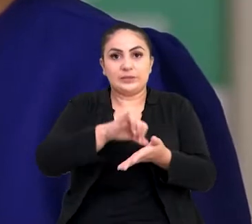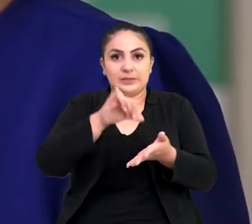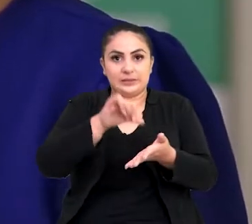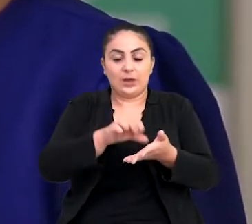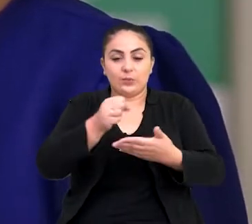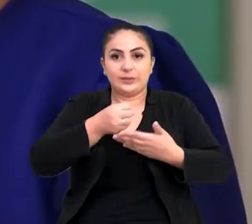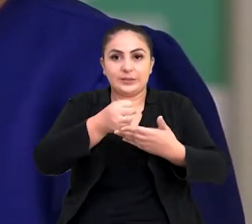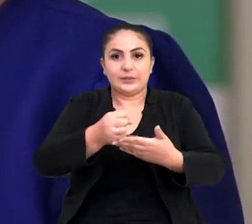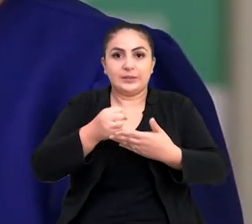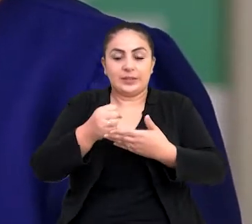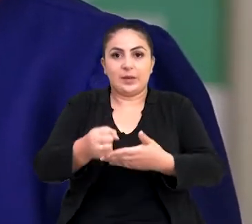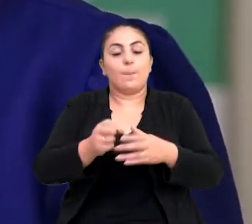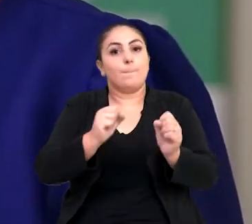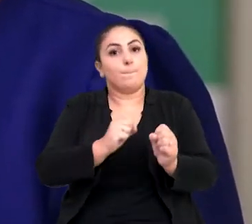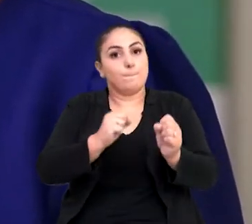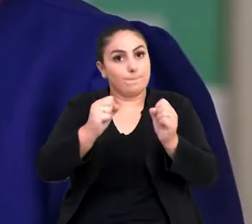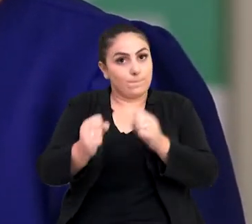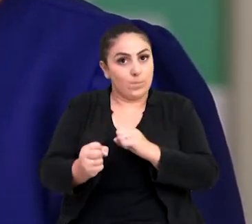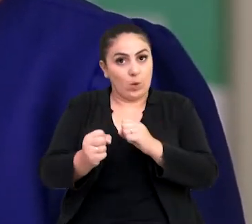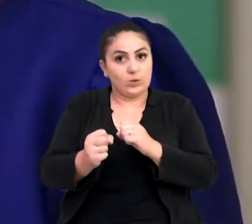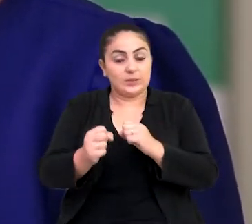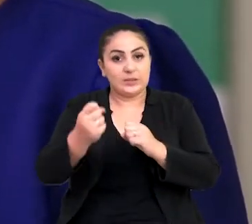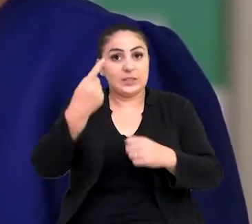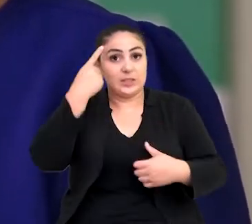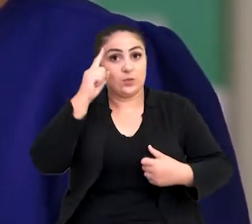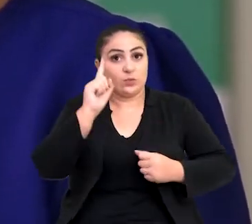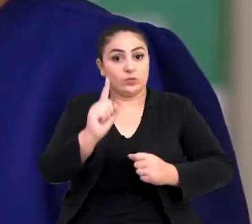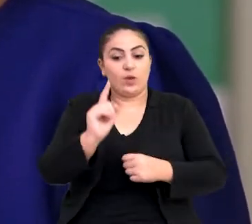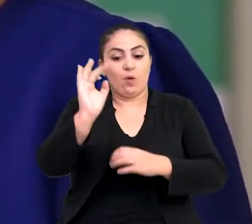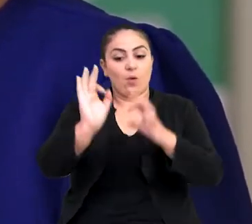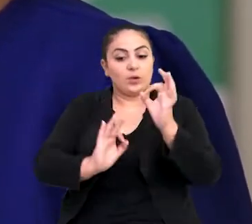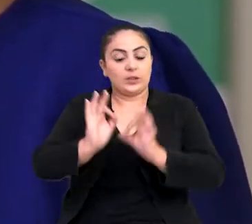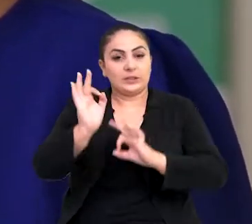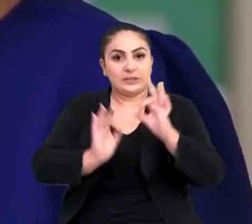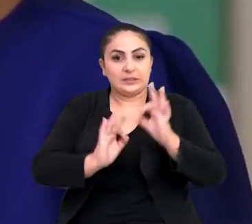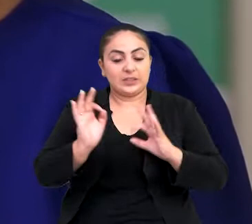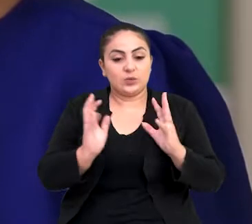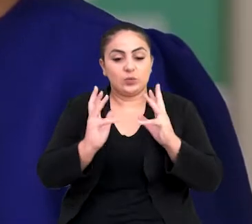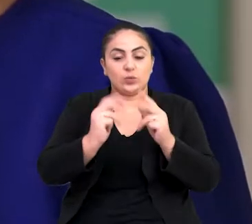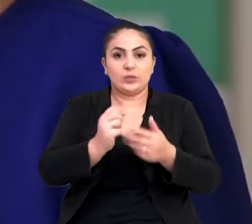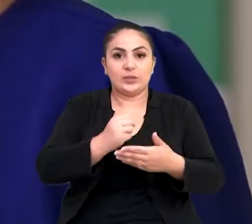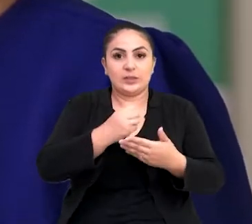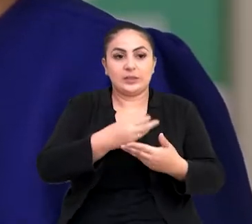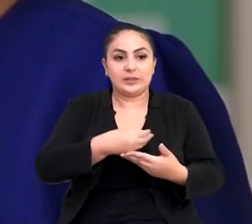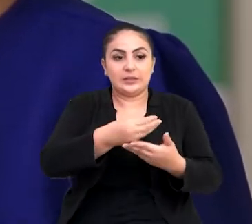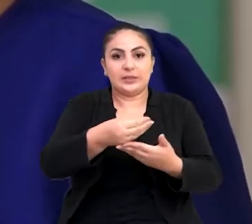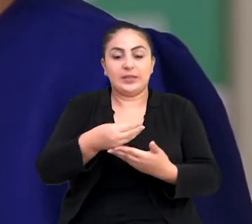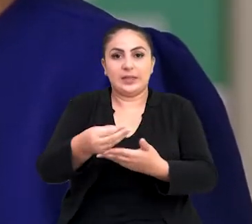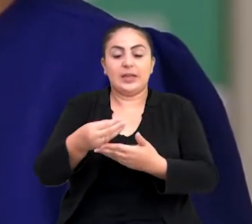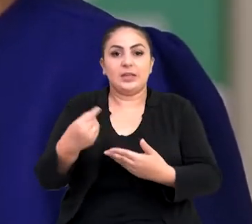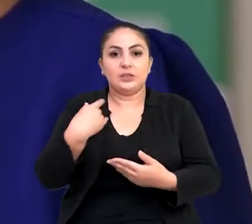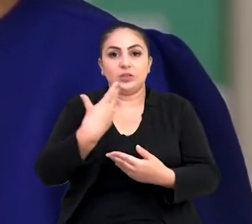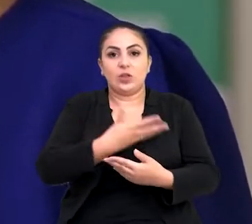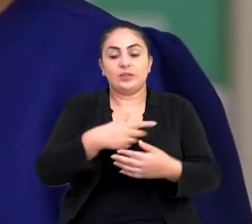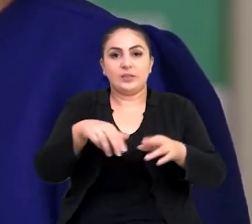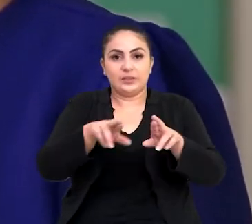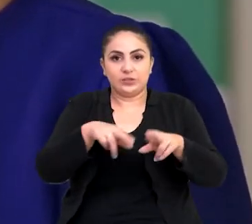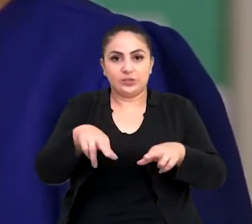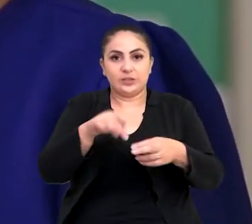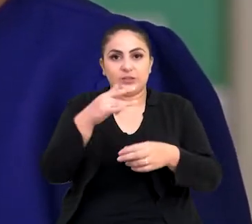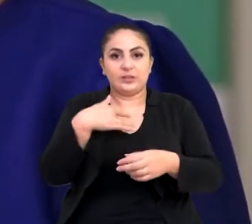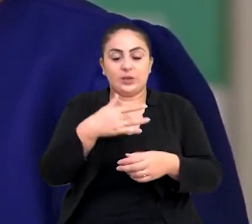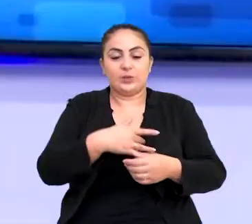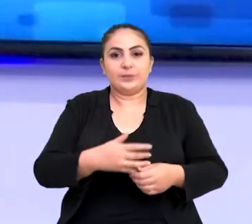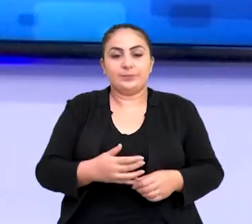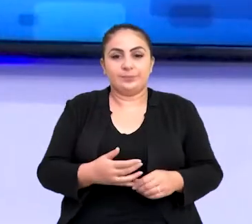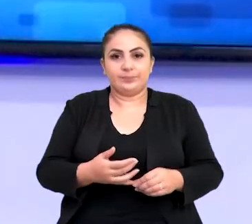Central de Abastecimento possa, em um dia, organizar e distribuir para as nossas regionais